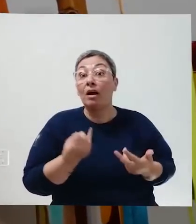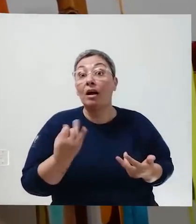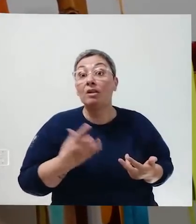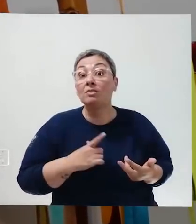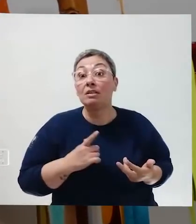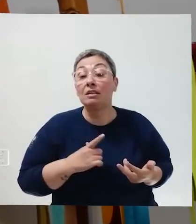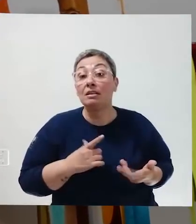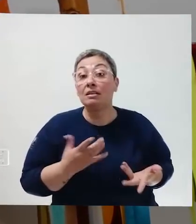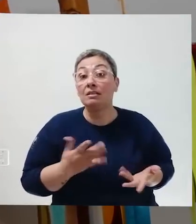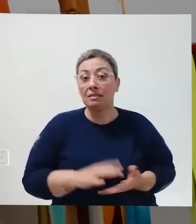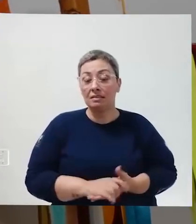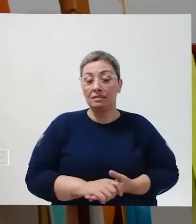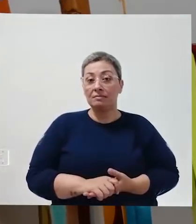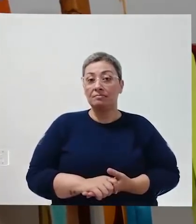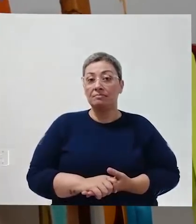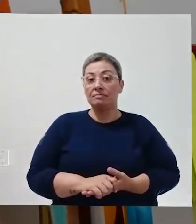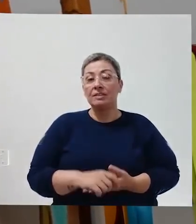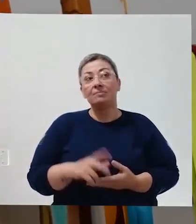Alguém?